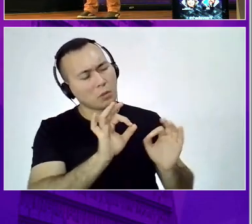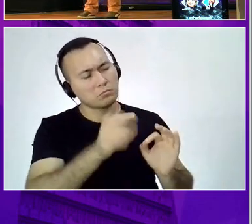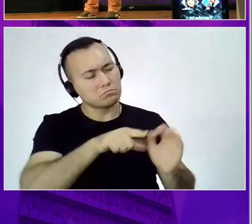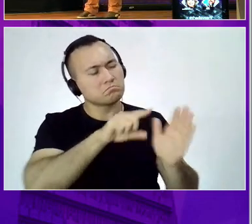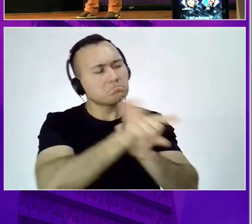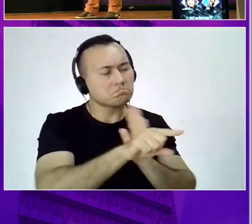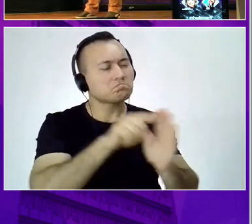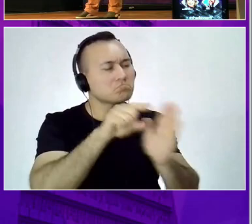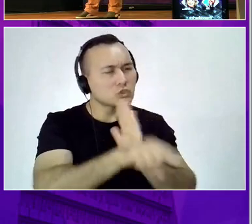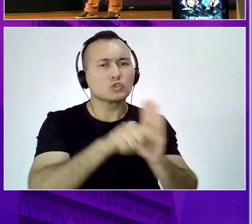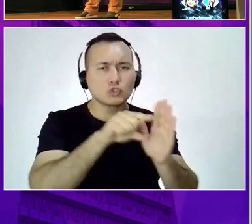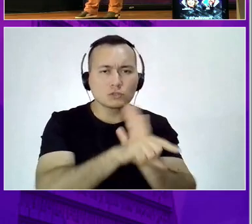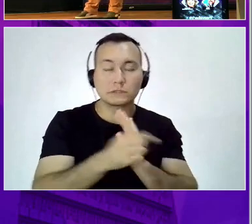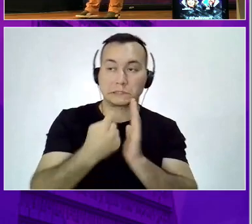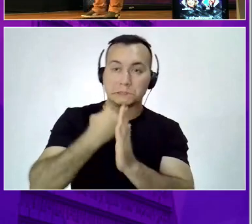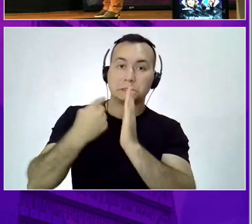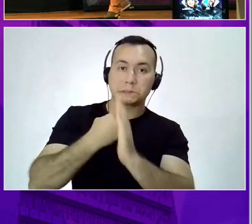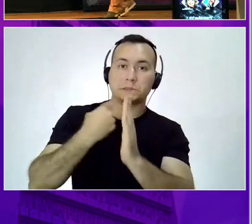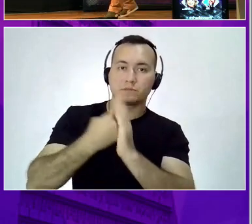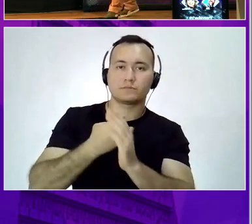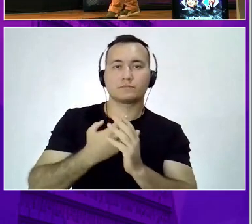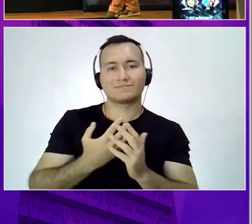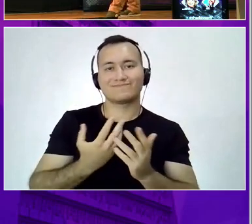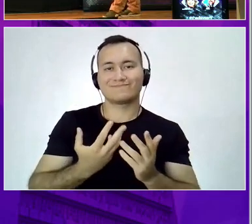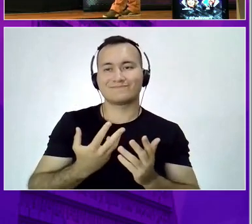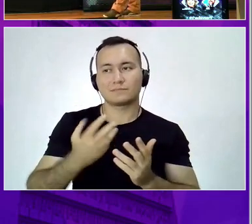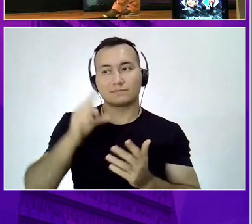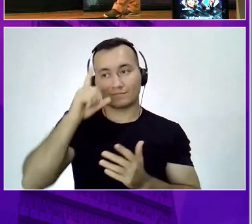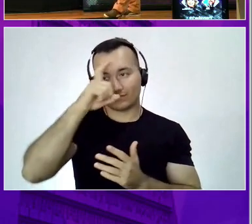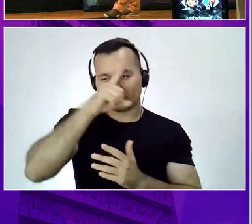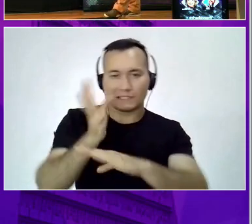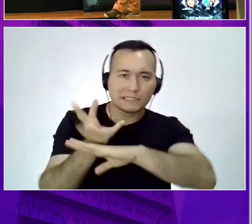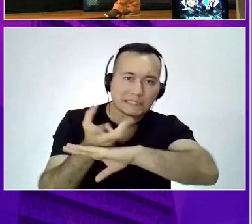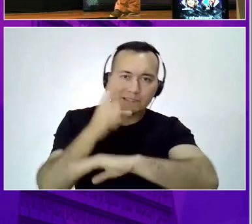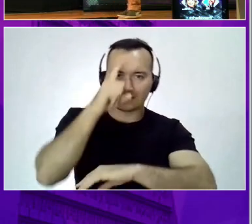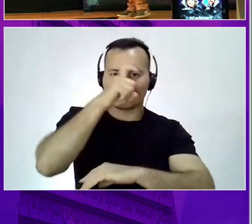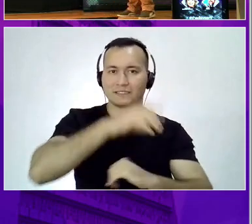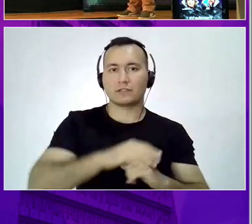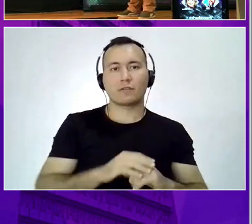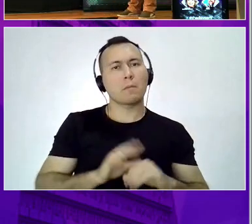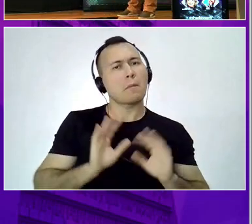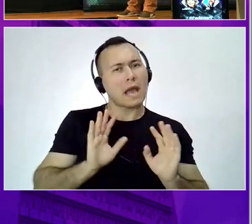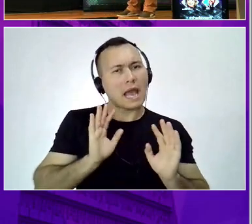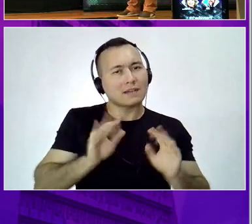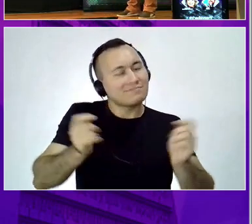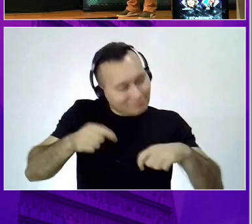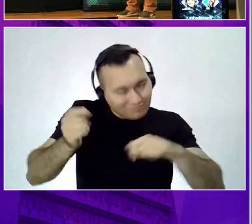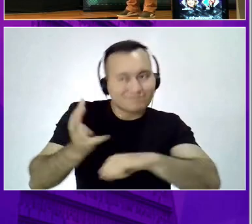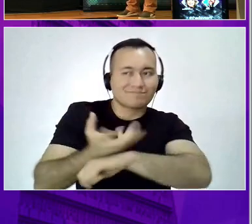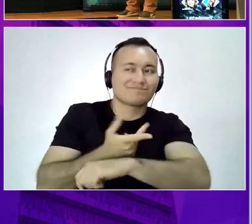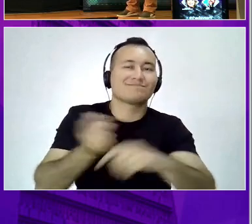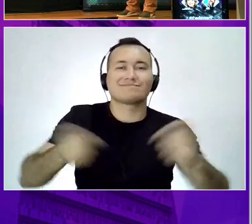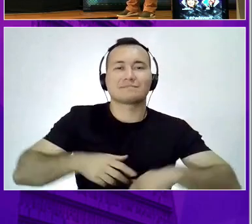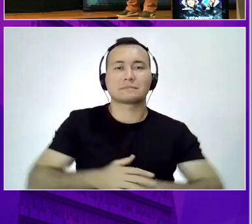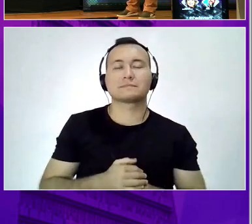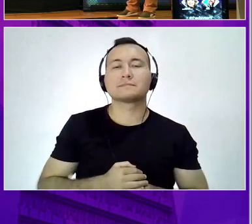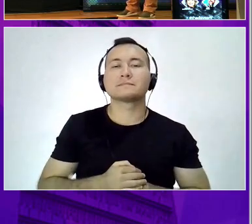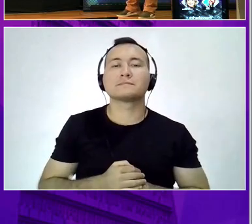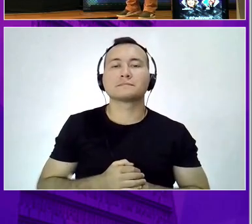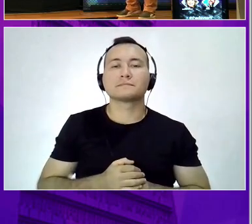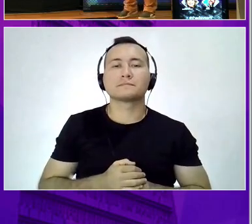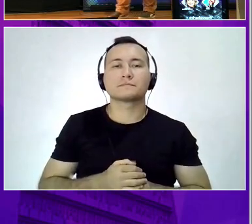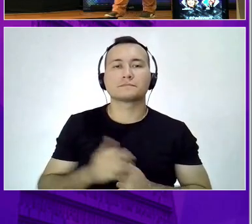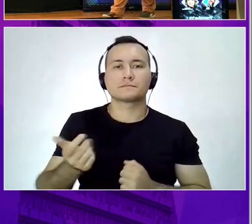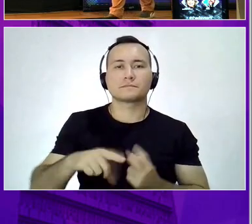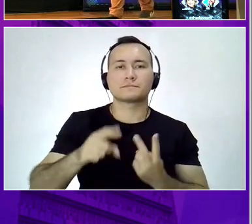mais liberal, mais fácil. O segundo tópico, segundo é capital social. Então, aqui